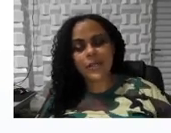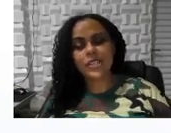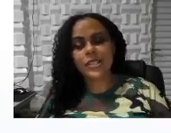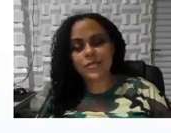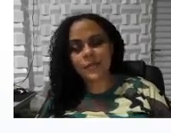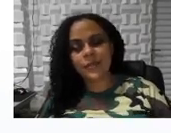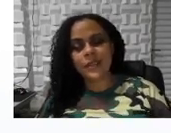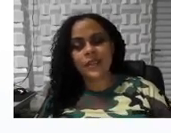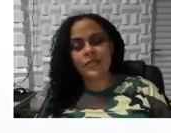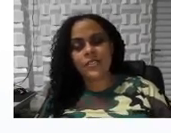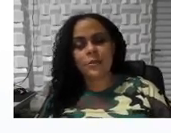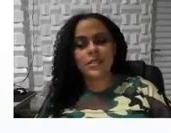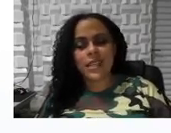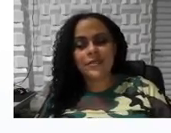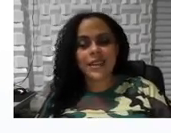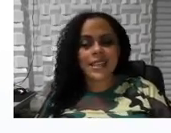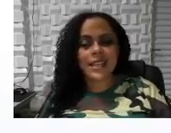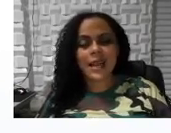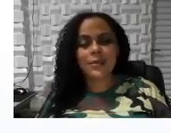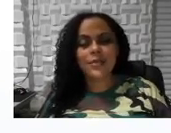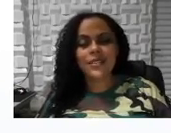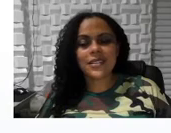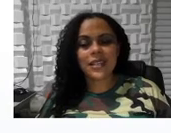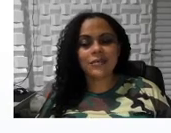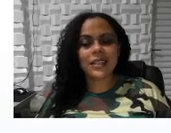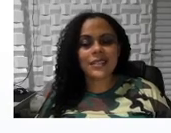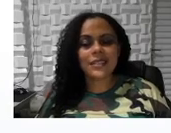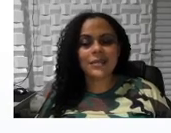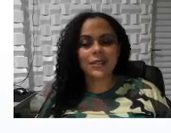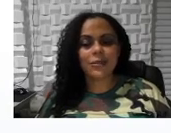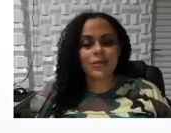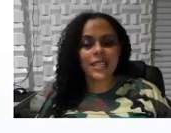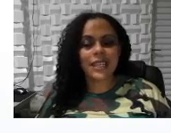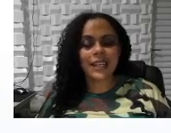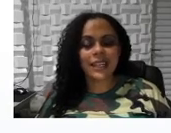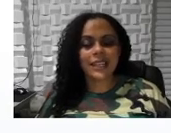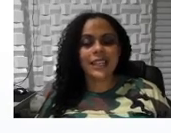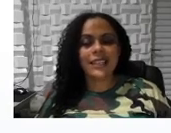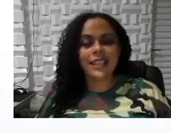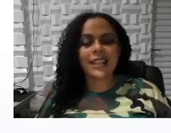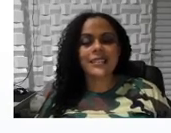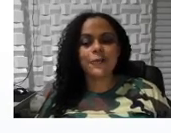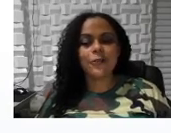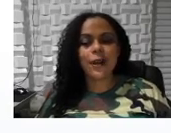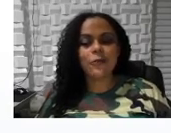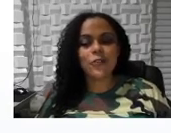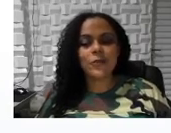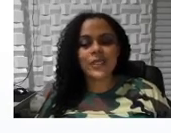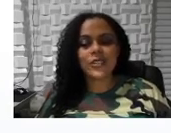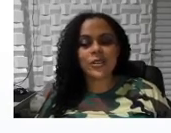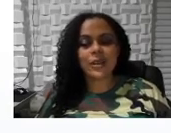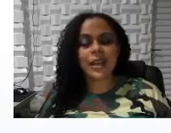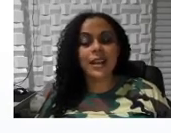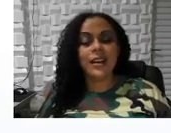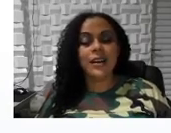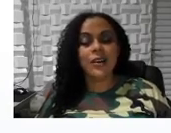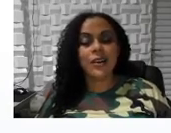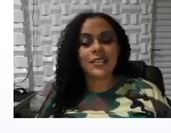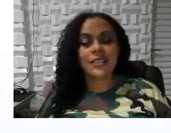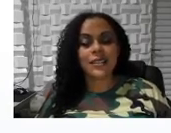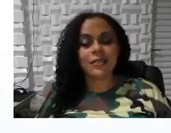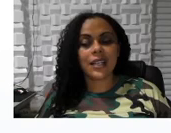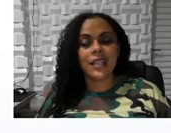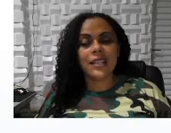início, você observa aí a posição da sílaba tônica, tá? Se for a última, vai se chamar